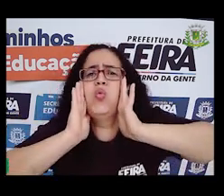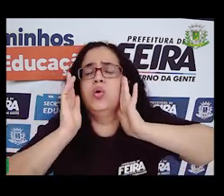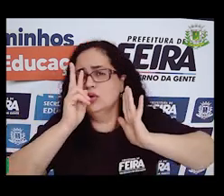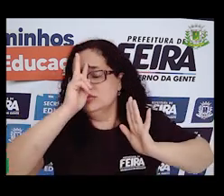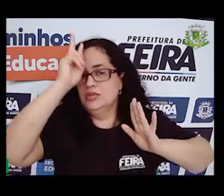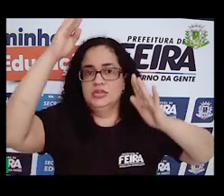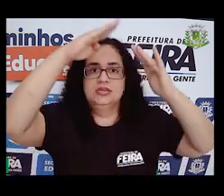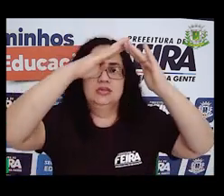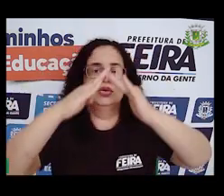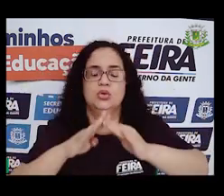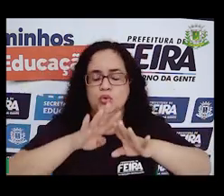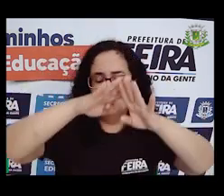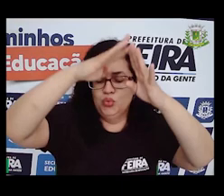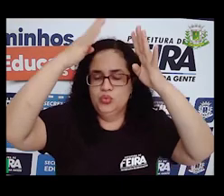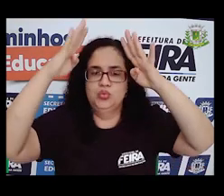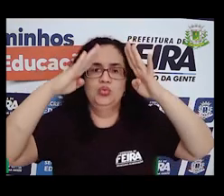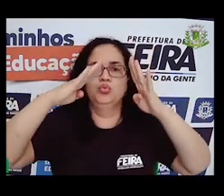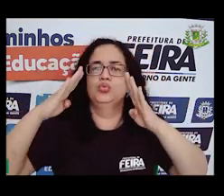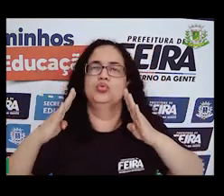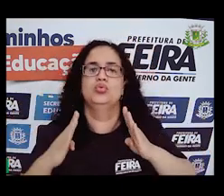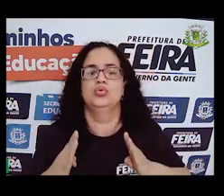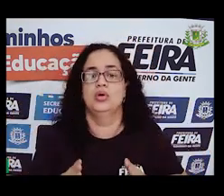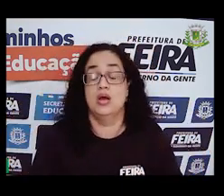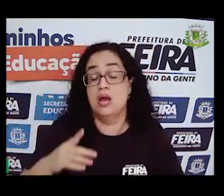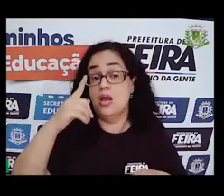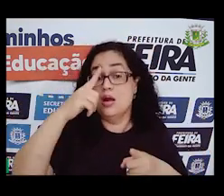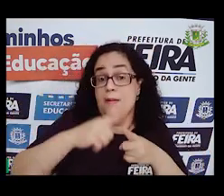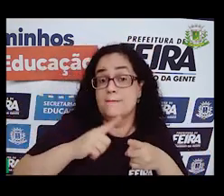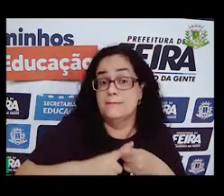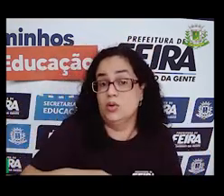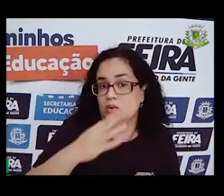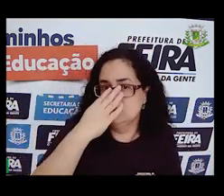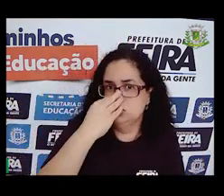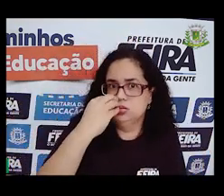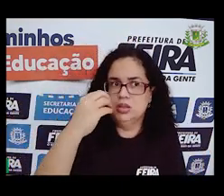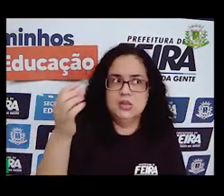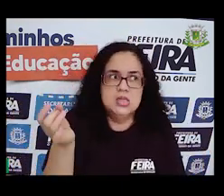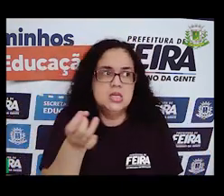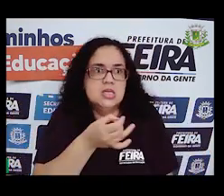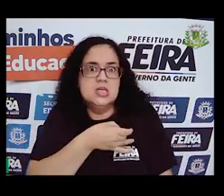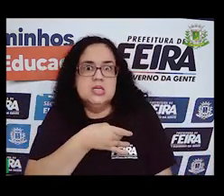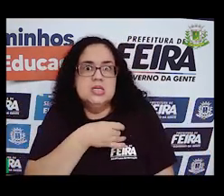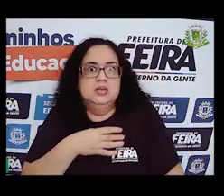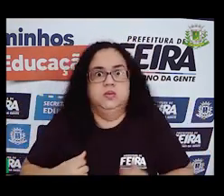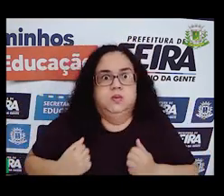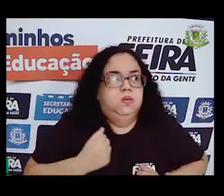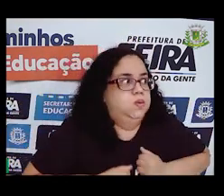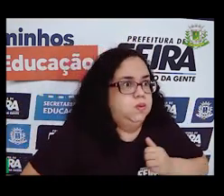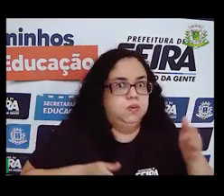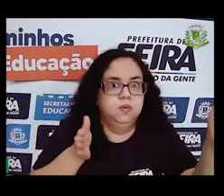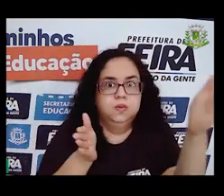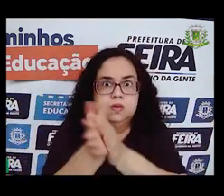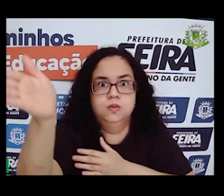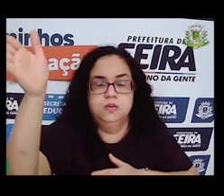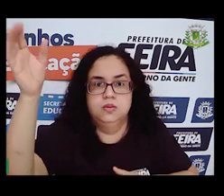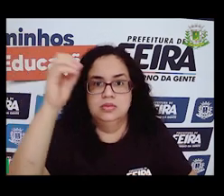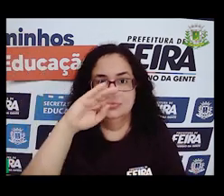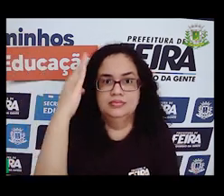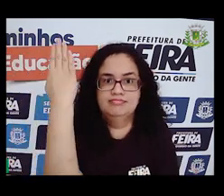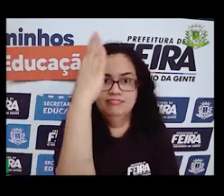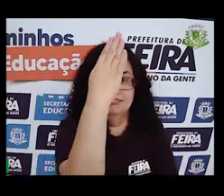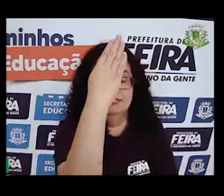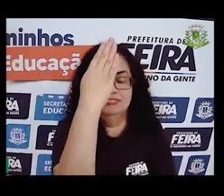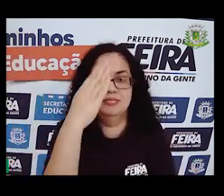casa de palha voou pelos ares. O porquinho, desesperado, acabou correndo em direção à casa de madeira do